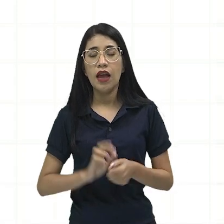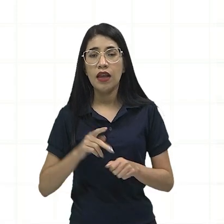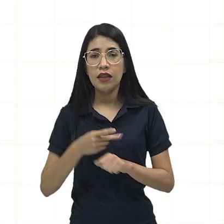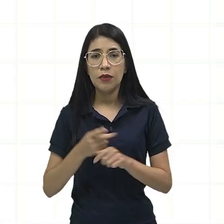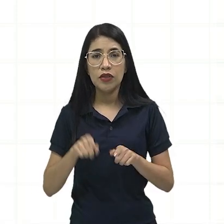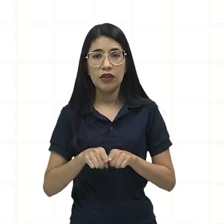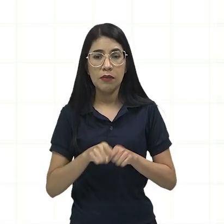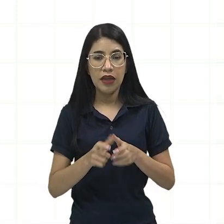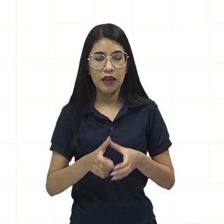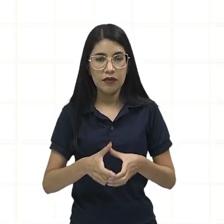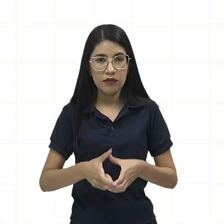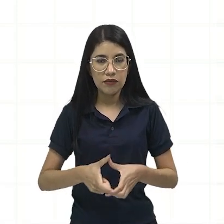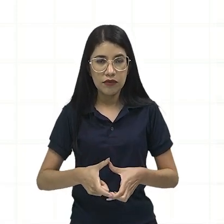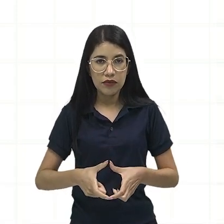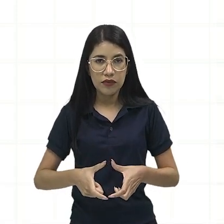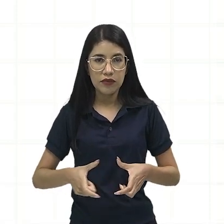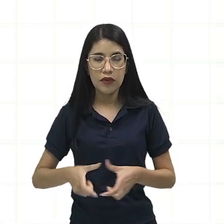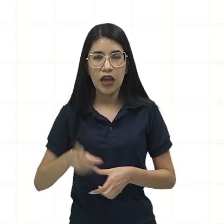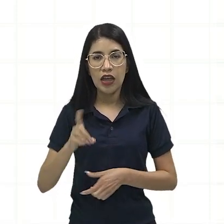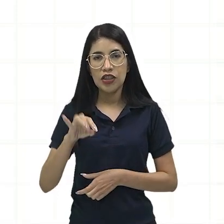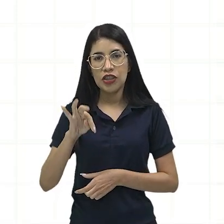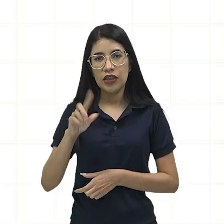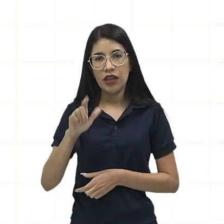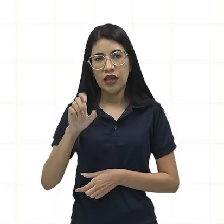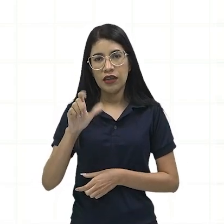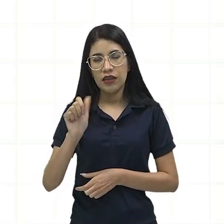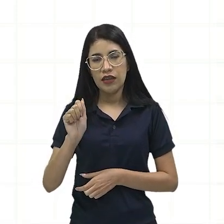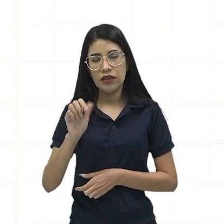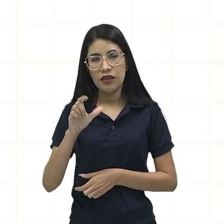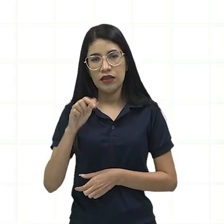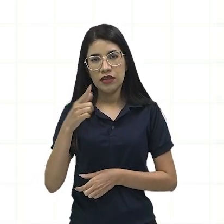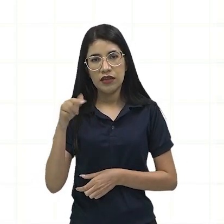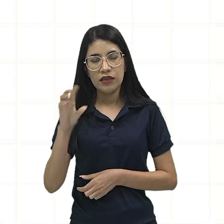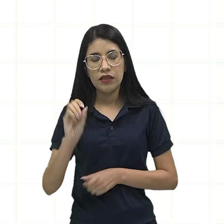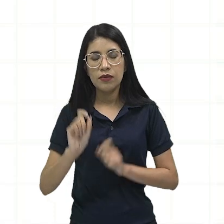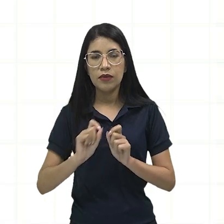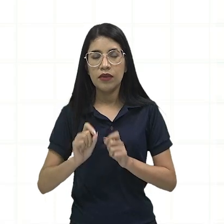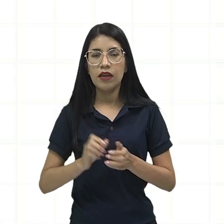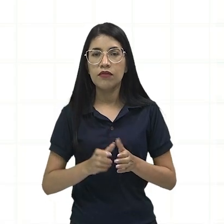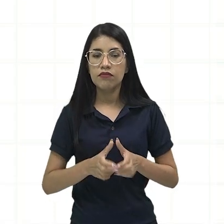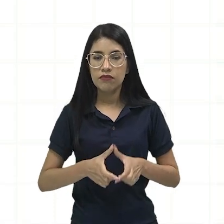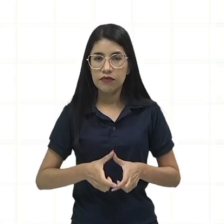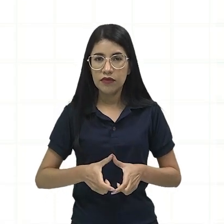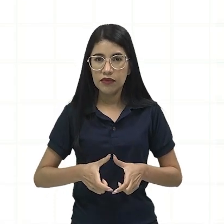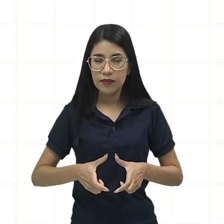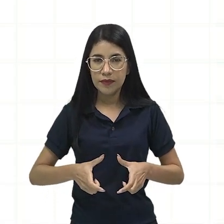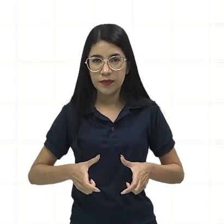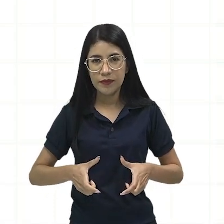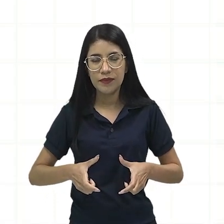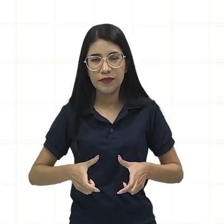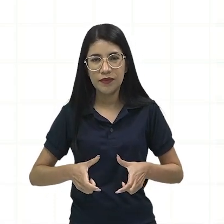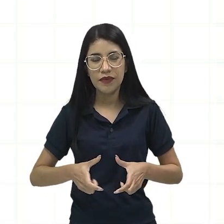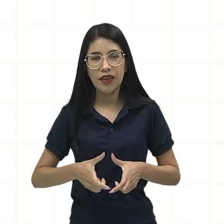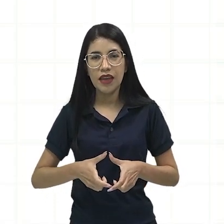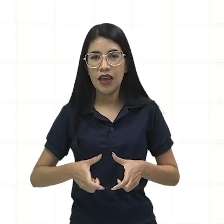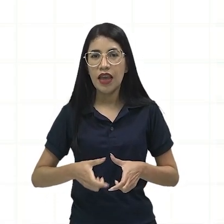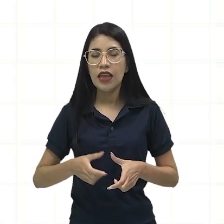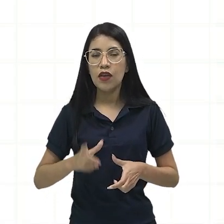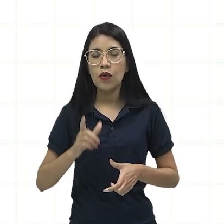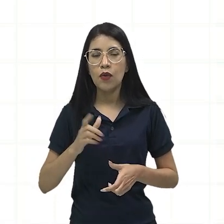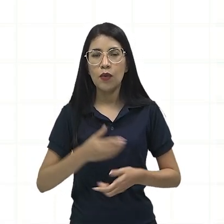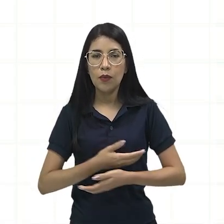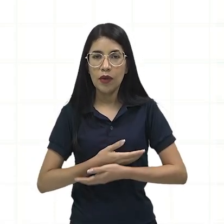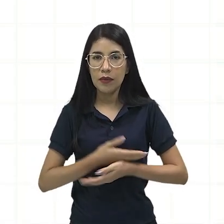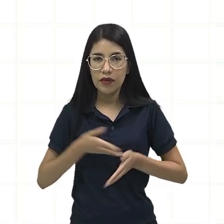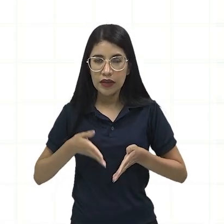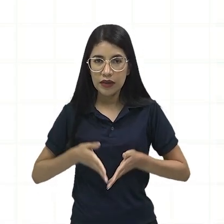dilatação vai continuar. O que é a dilatação? É o processo onde vai ter um aumento da abertura do canal por onde o bebê vai